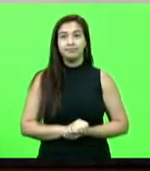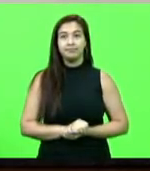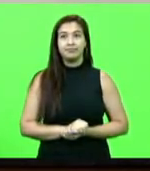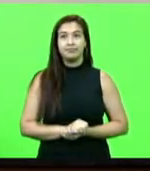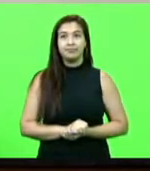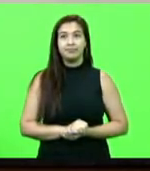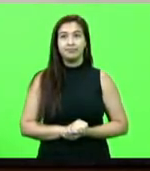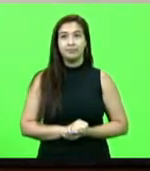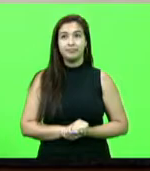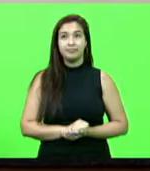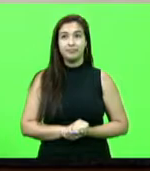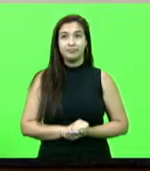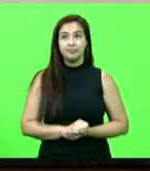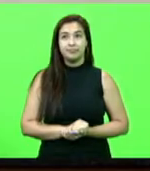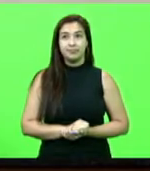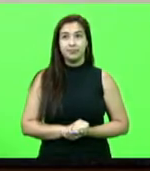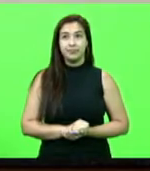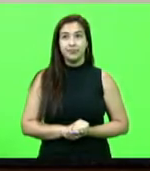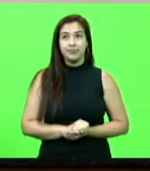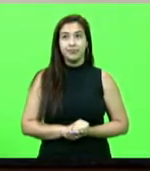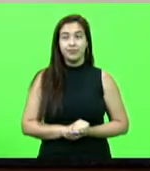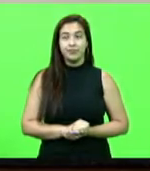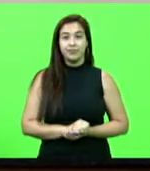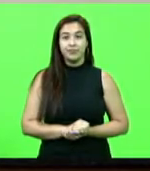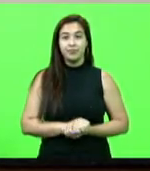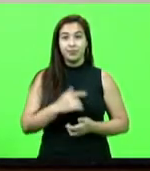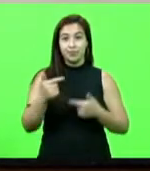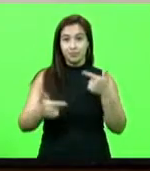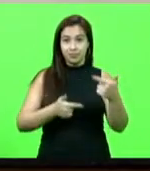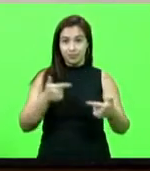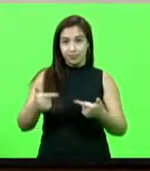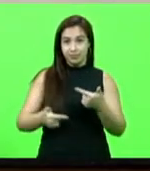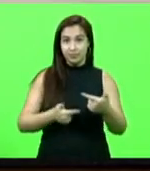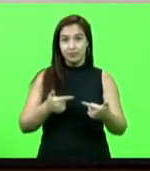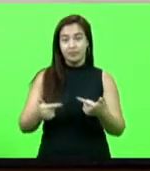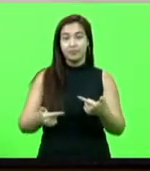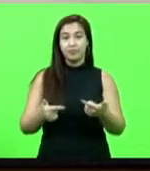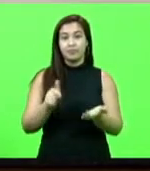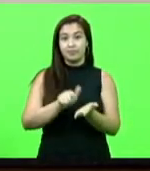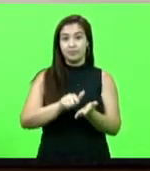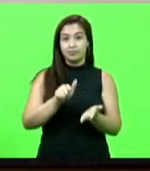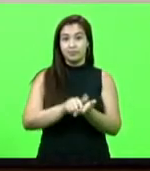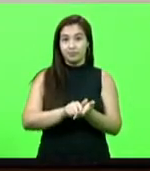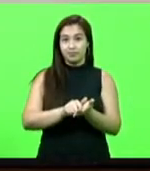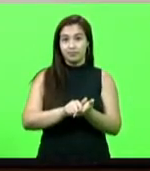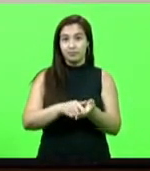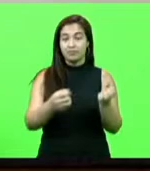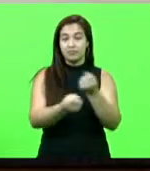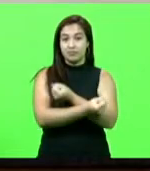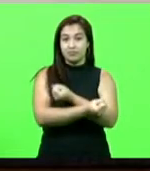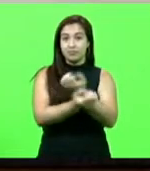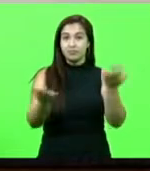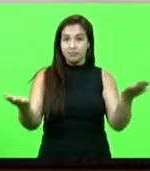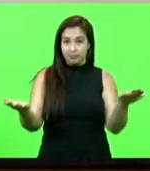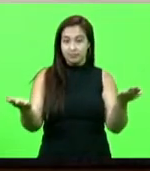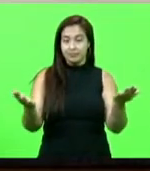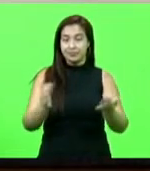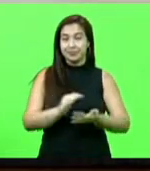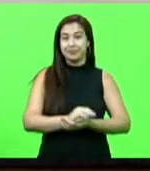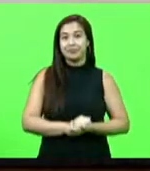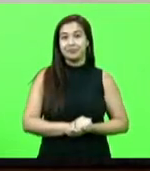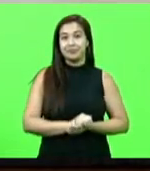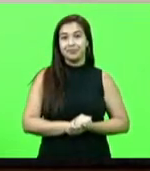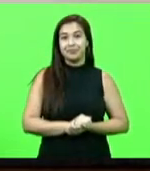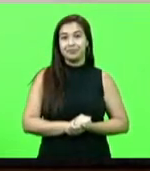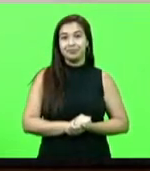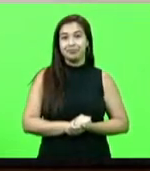aprovado. Expediente. O senhor presidente solicitou que se procedesse à distribuição.